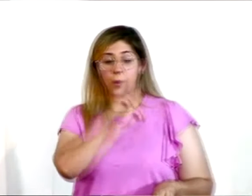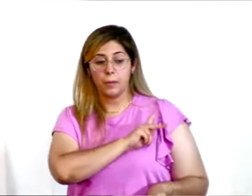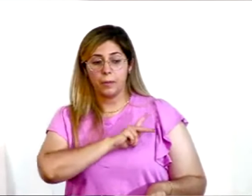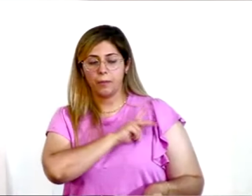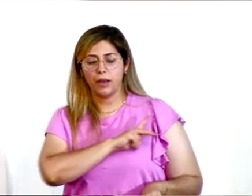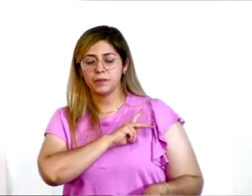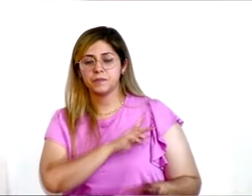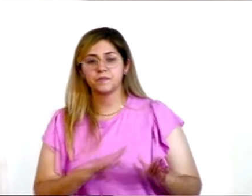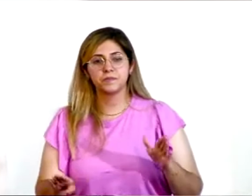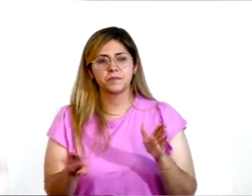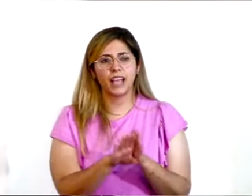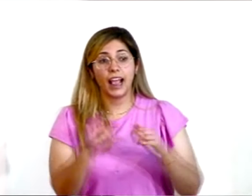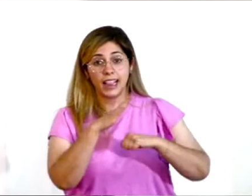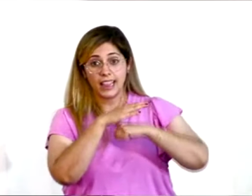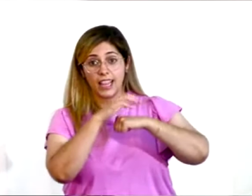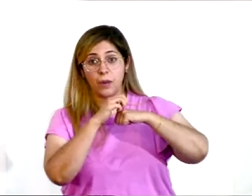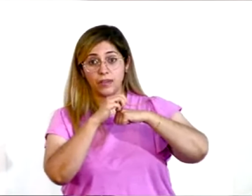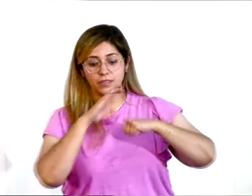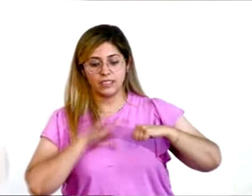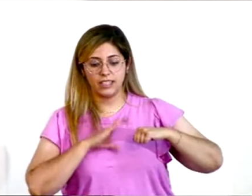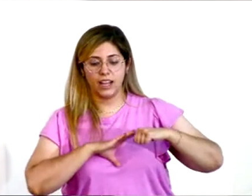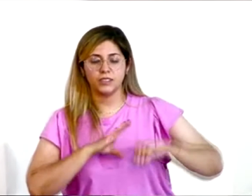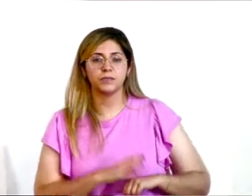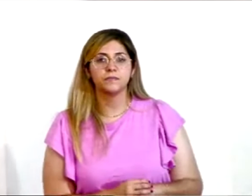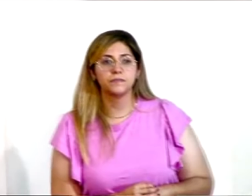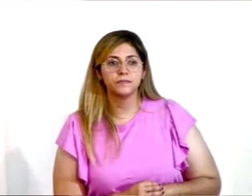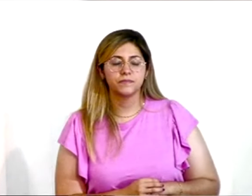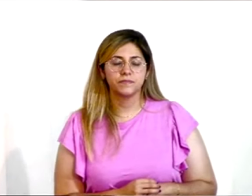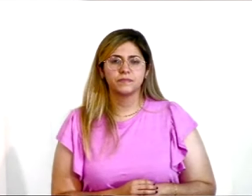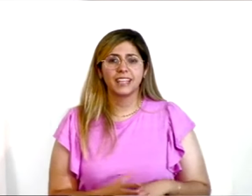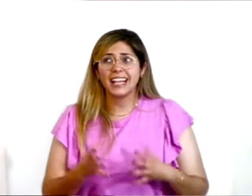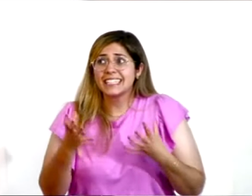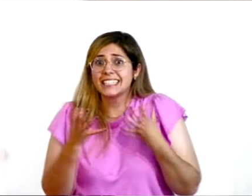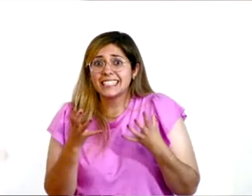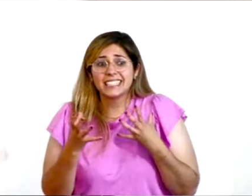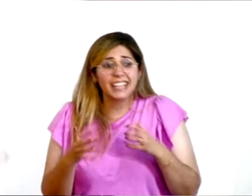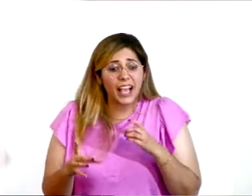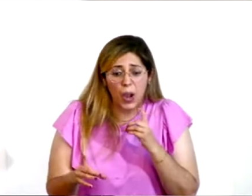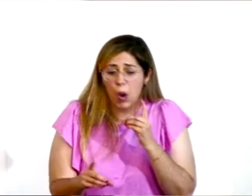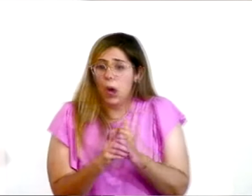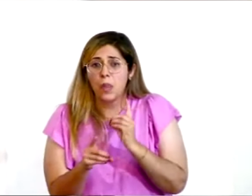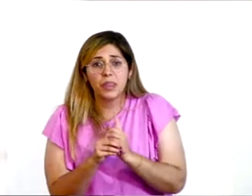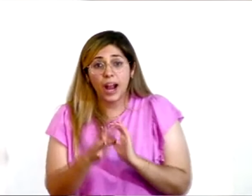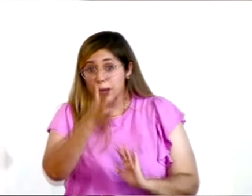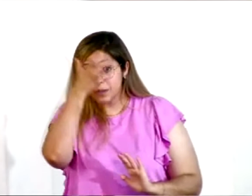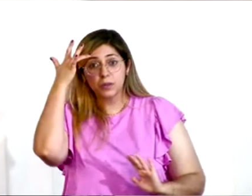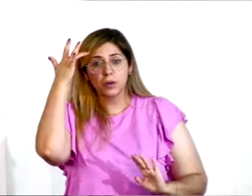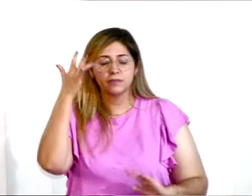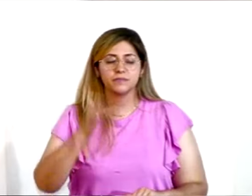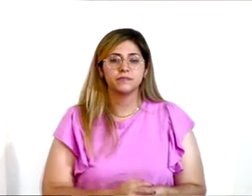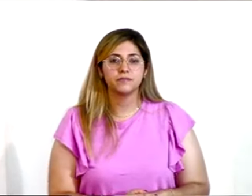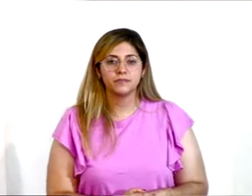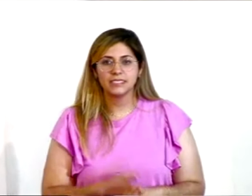chegar a Damasco. Ele queria chegar a Damasco. Ele queria encontrar essas pessoas lá. E ele anda,